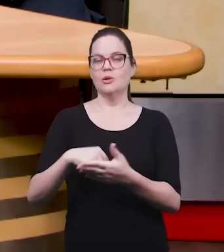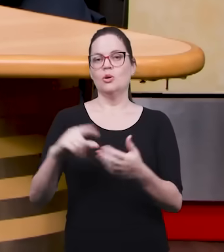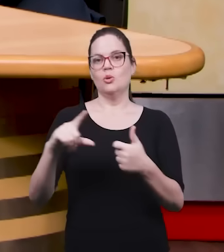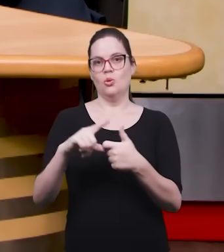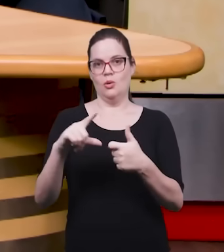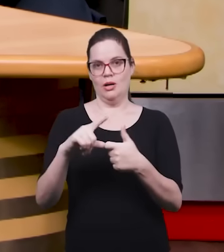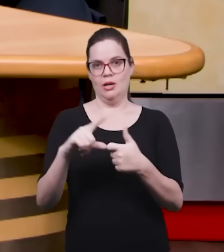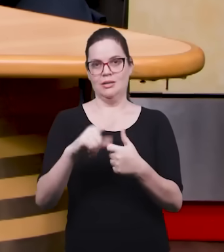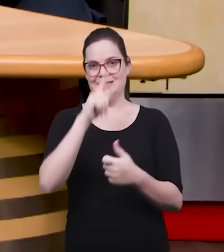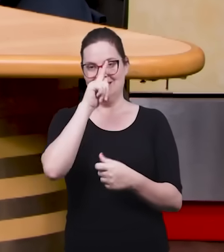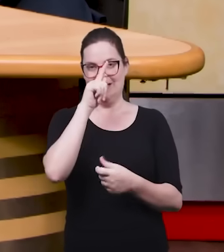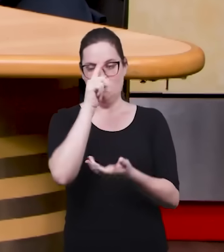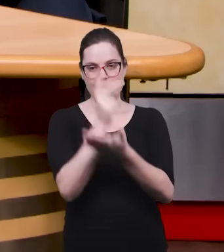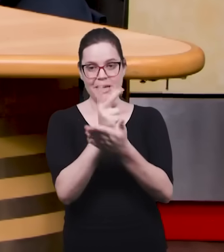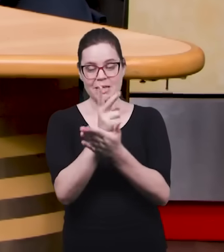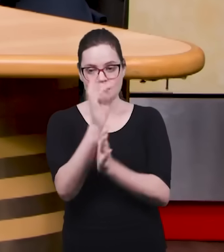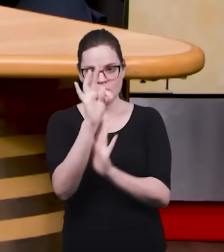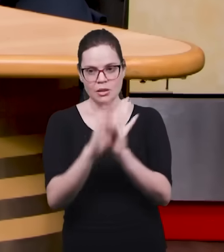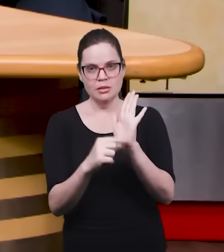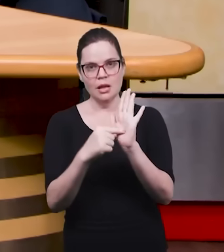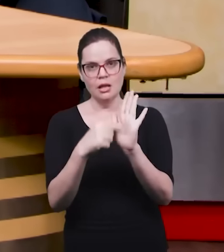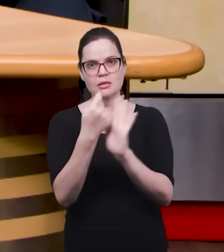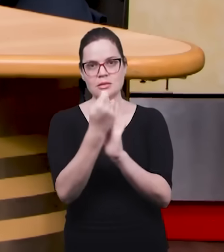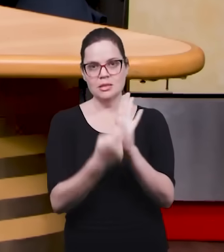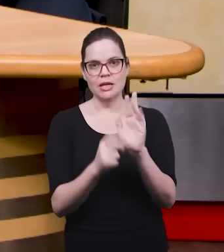né? E ele coloca no mesmo texto, né?